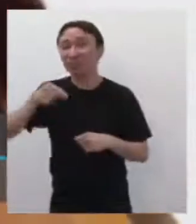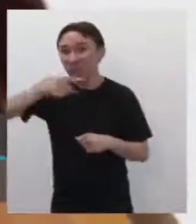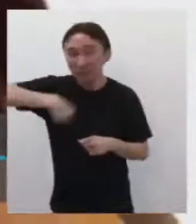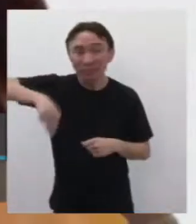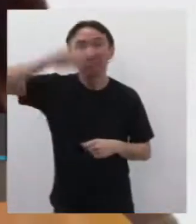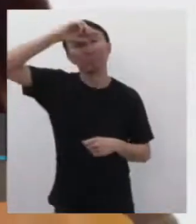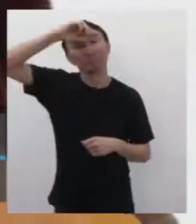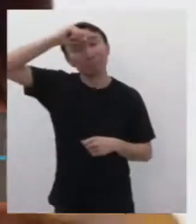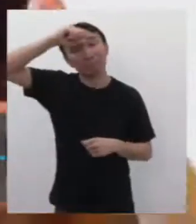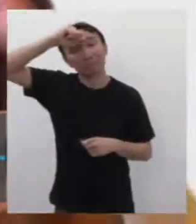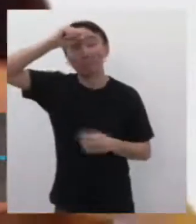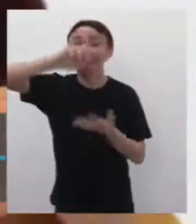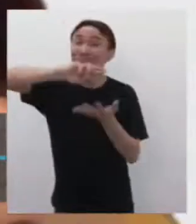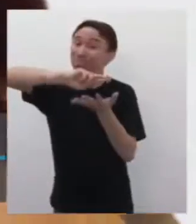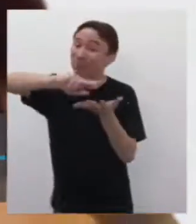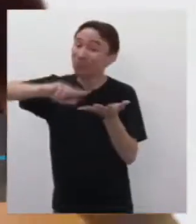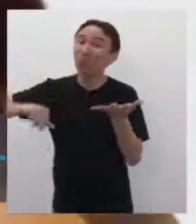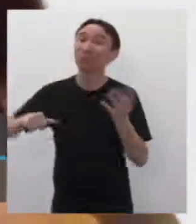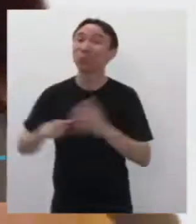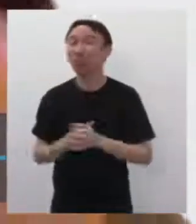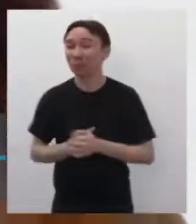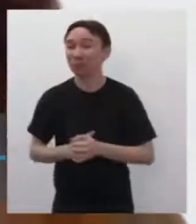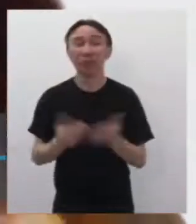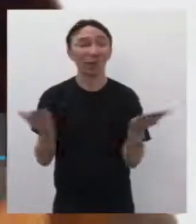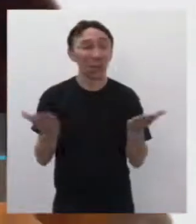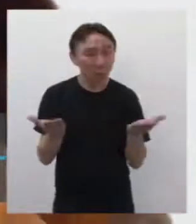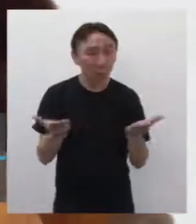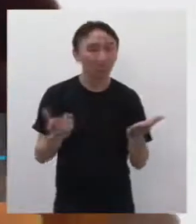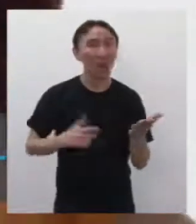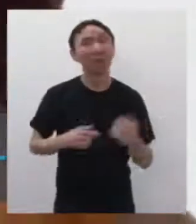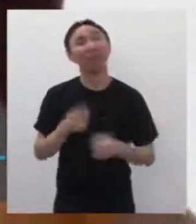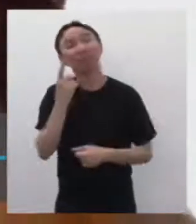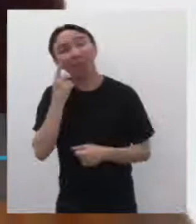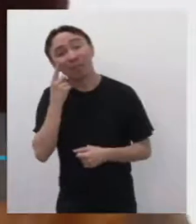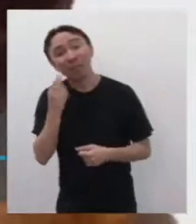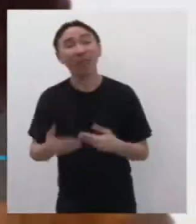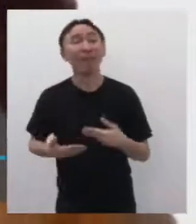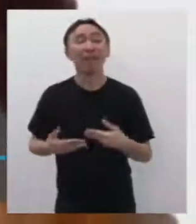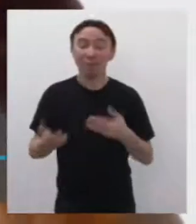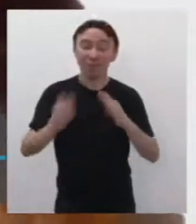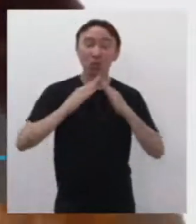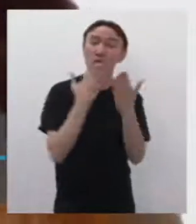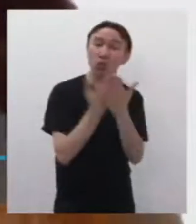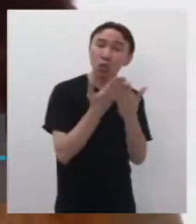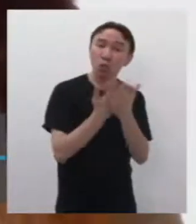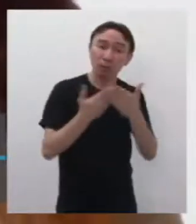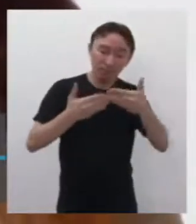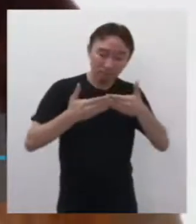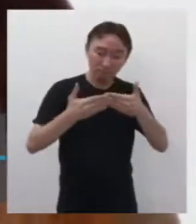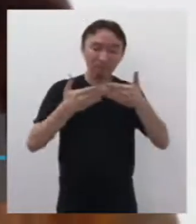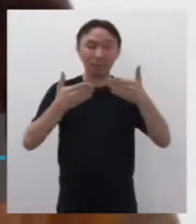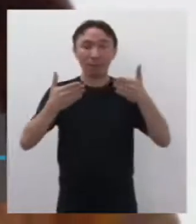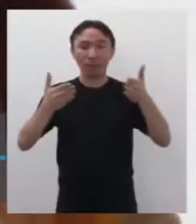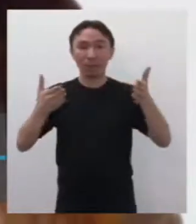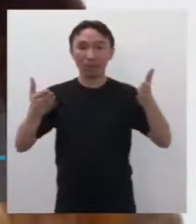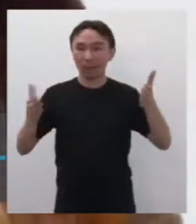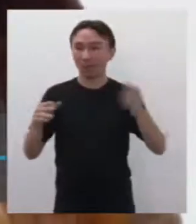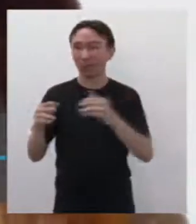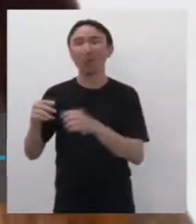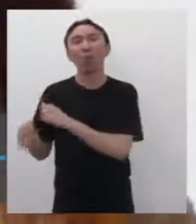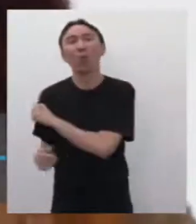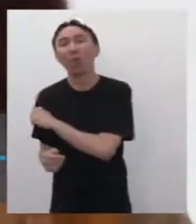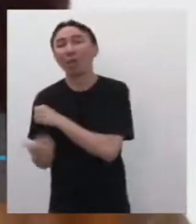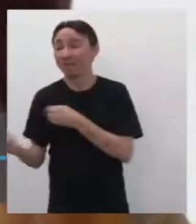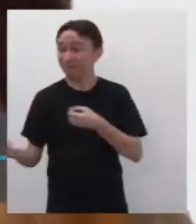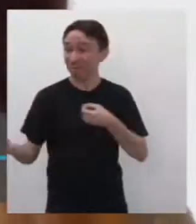aí momentos em que os alunos vão estar na escola, só que a gente tem uma situação completamente atípica. Por quê? Porque